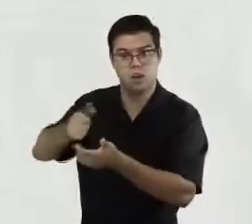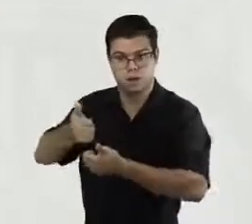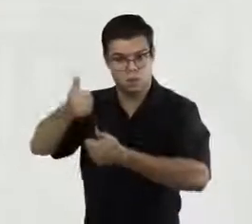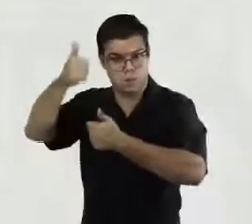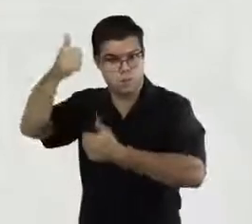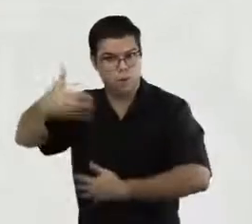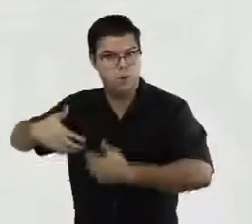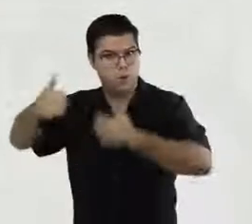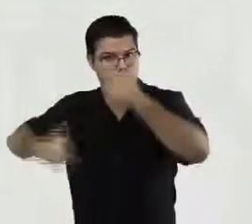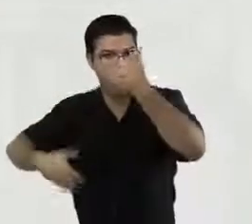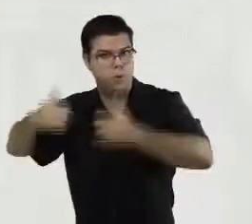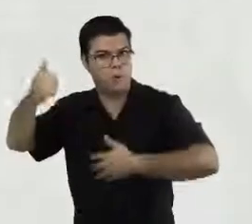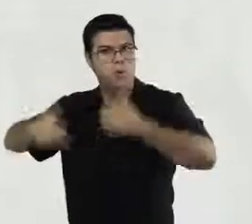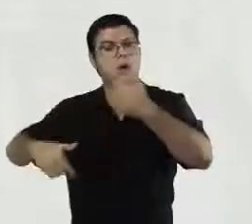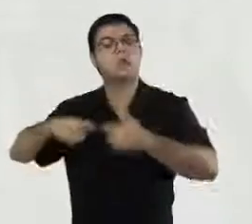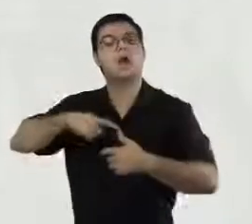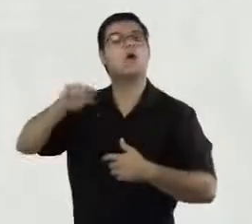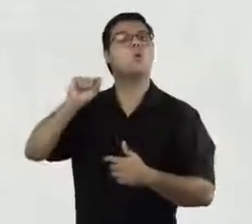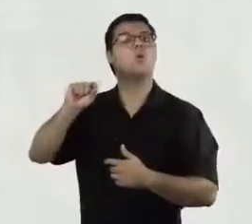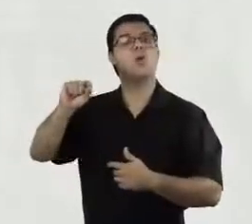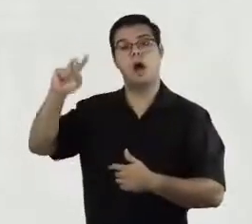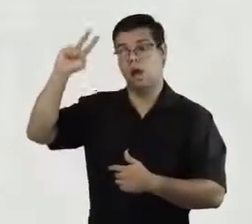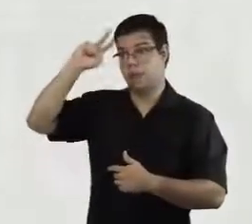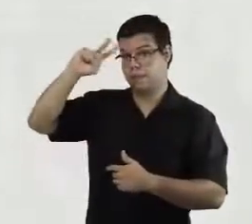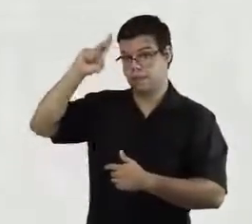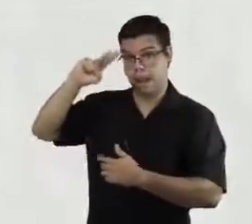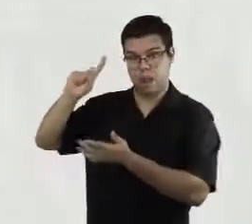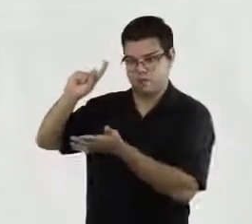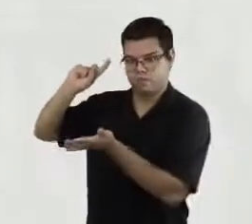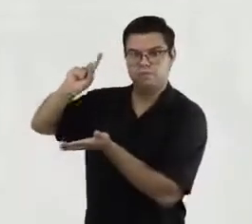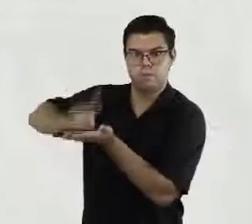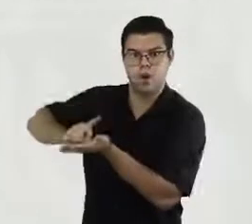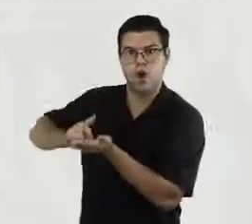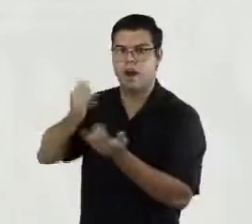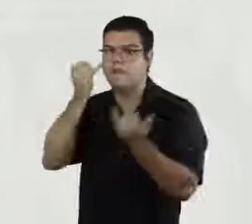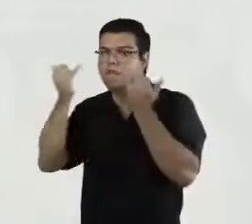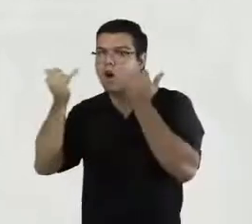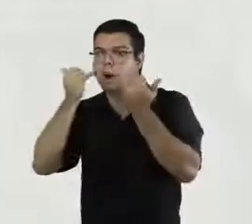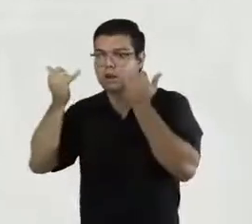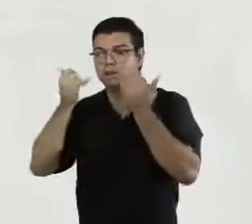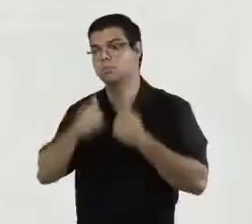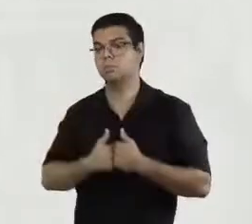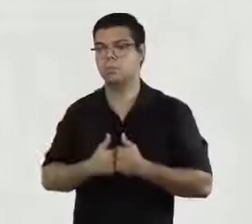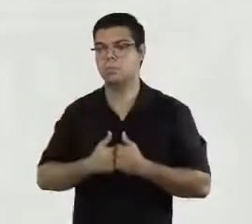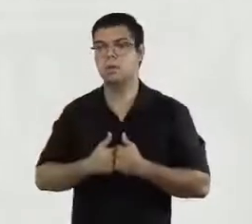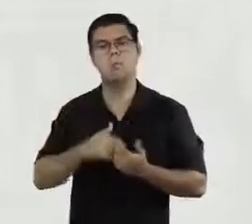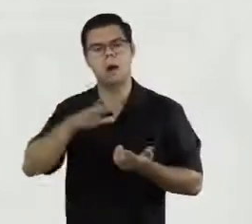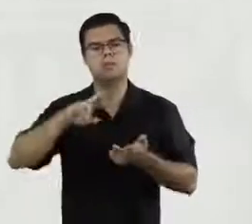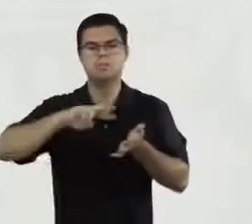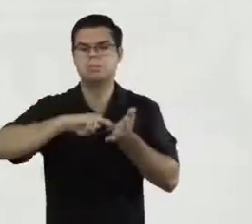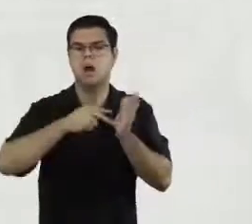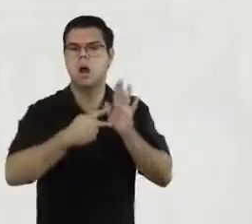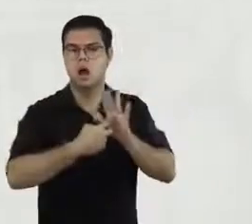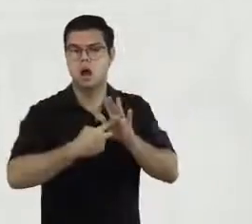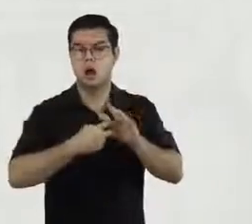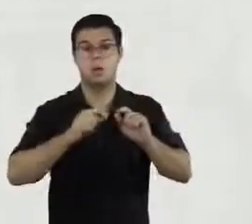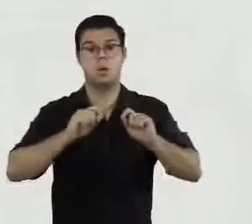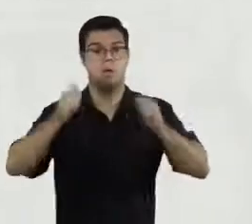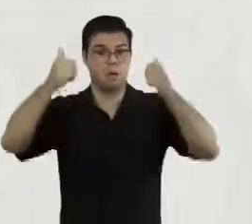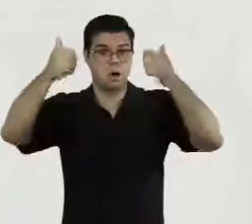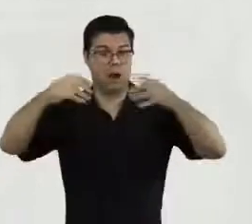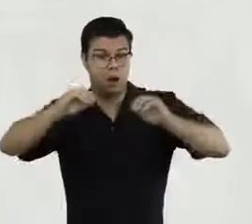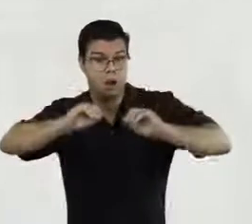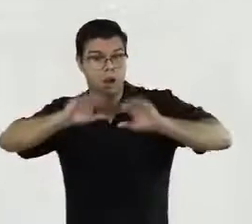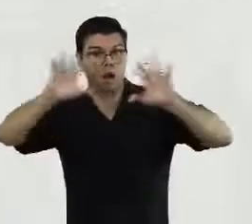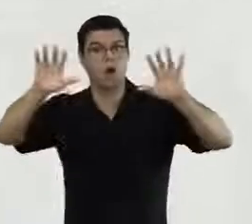inteligíveis a ideia de fontes potencialmente informativas. Em sentido amplo, documentação pode ser definida, conforme